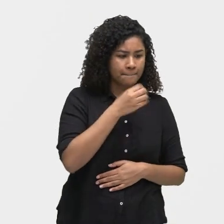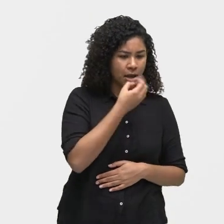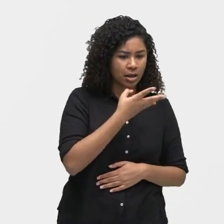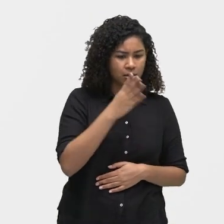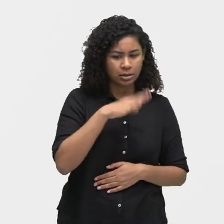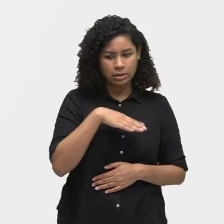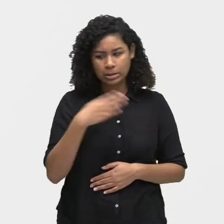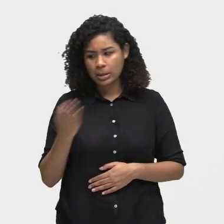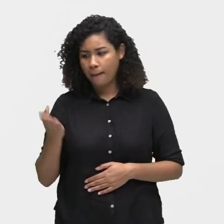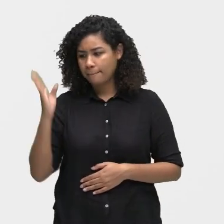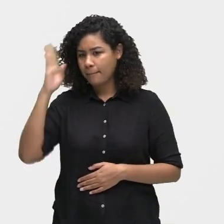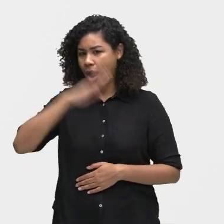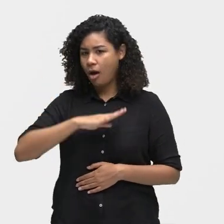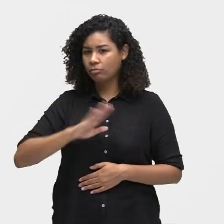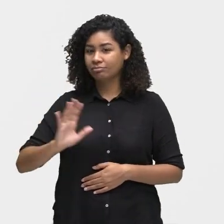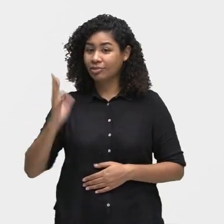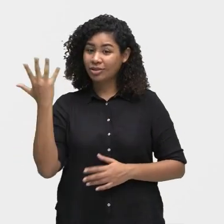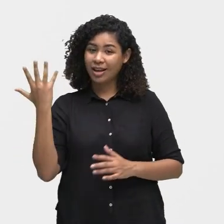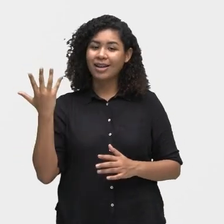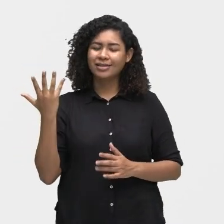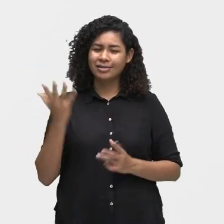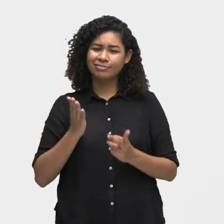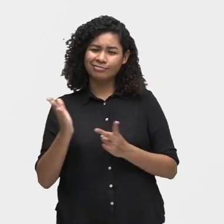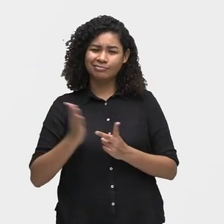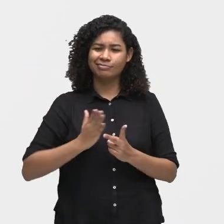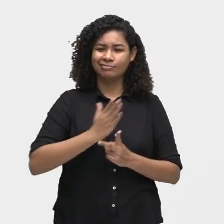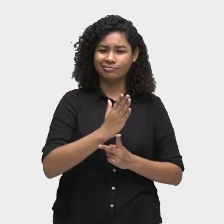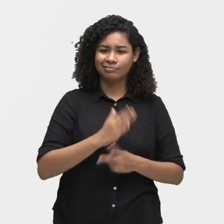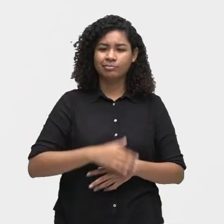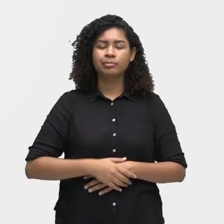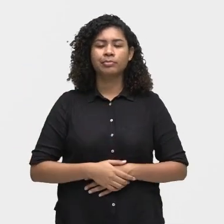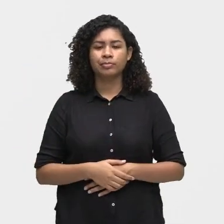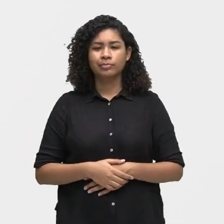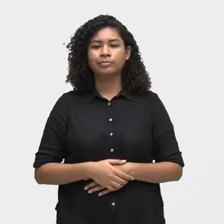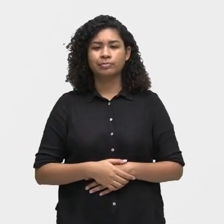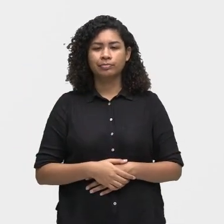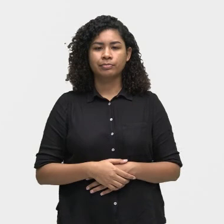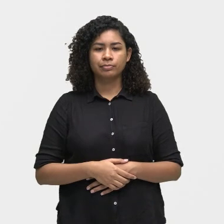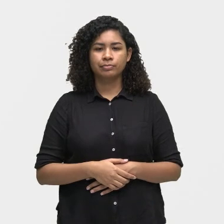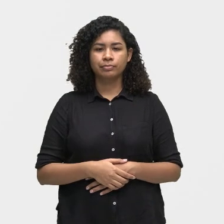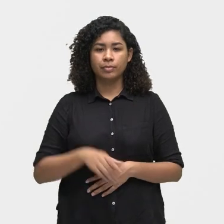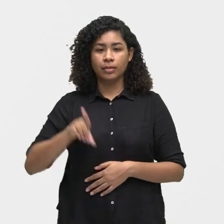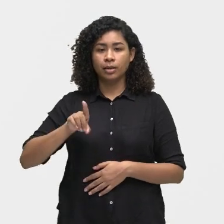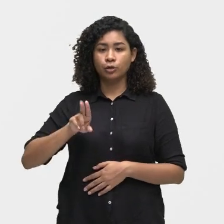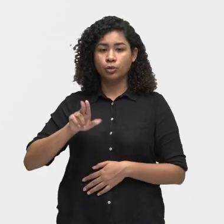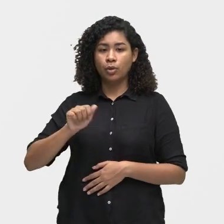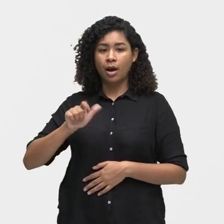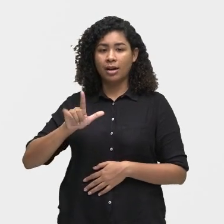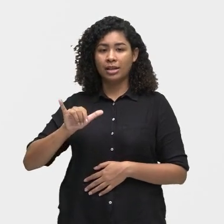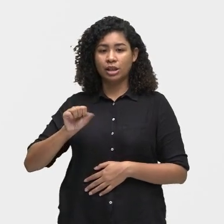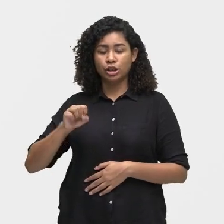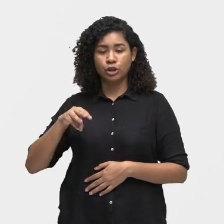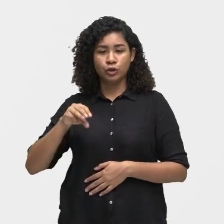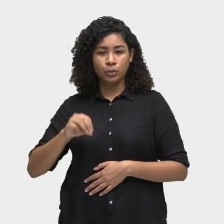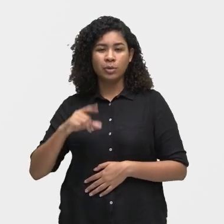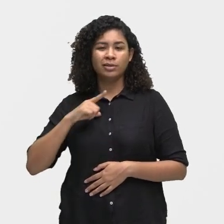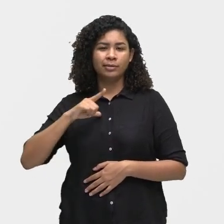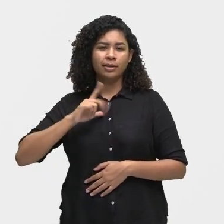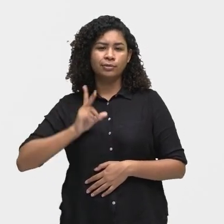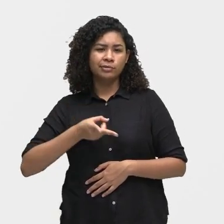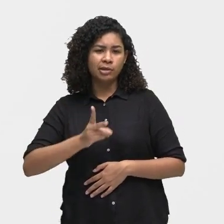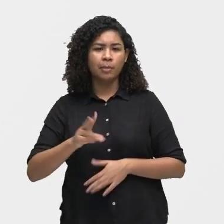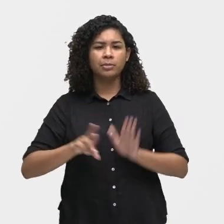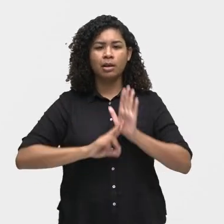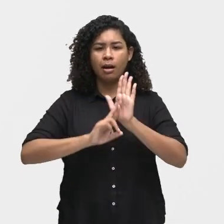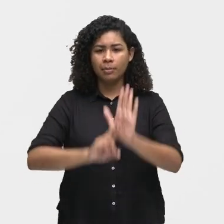predomina uma visão de dualidade na representação do bem e do mal. Tá? Então, é bem bacana, né, a gente perceber